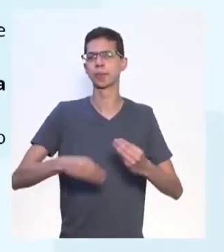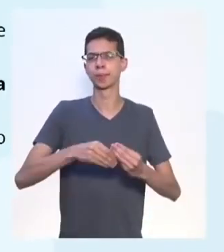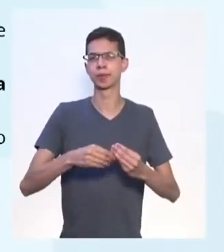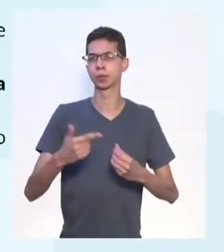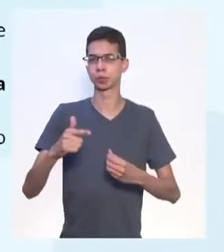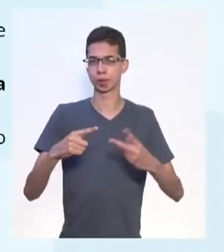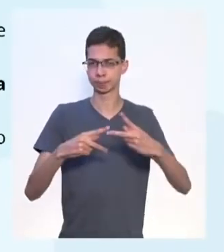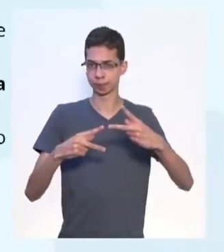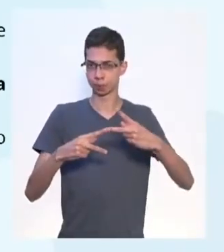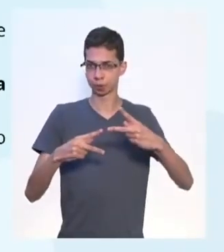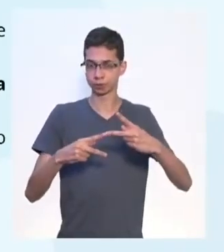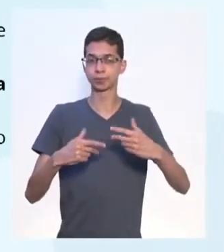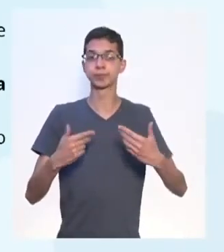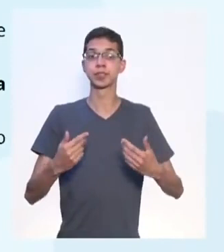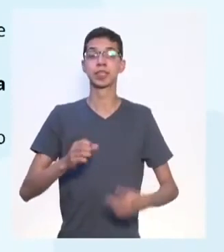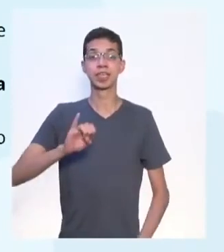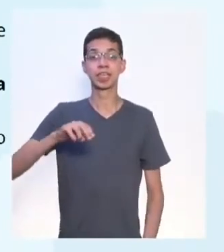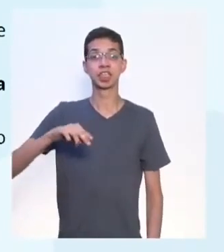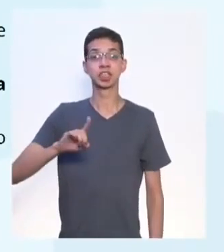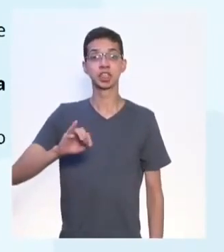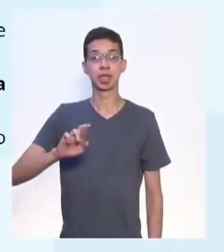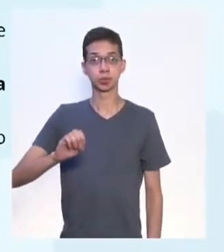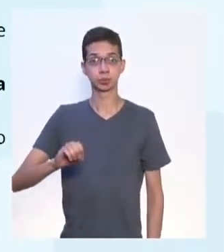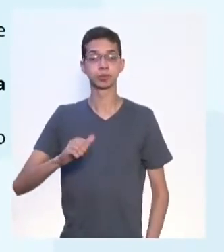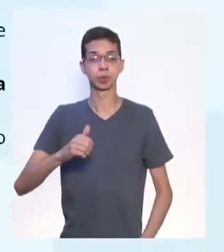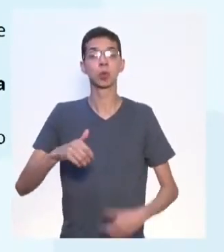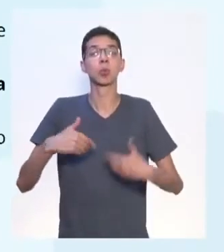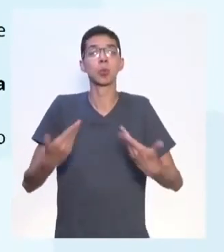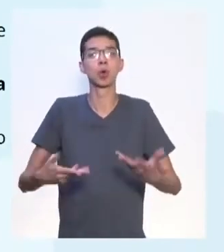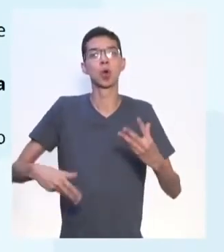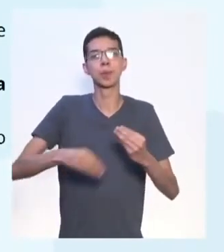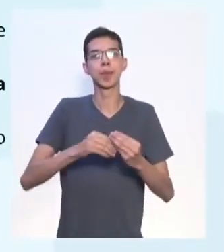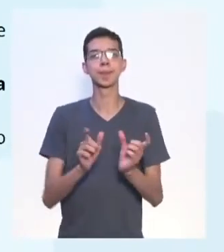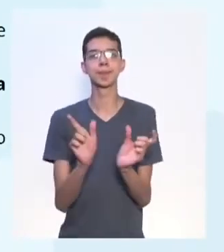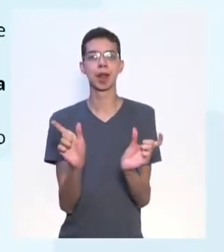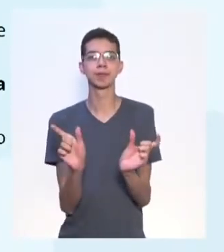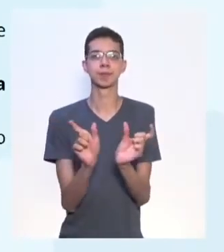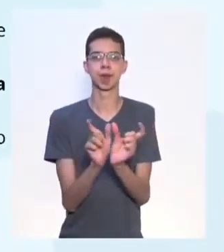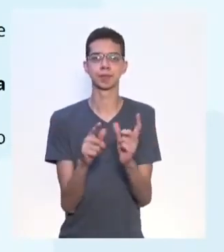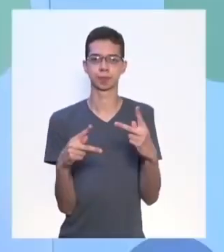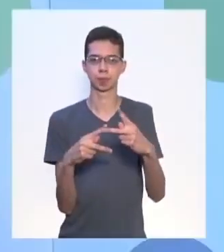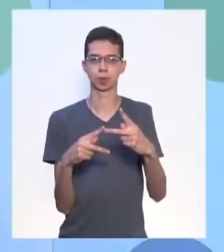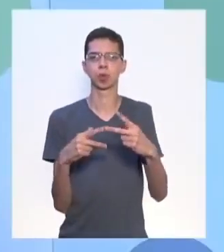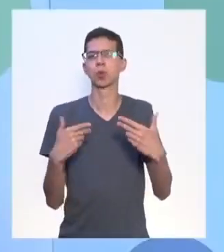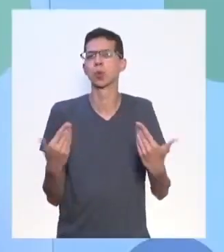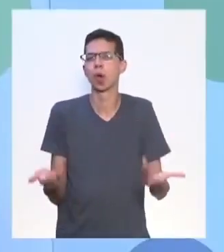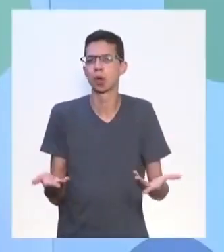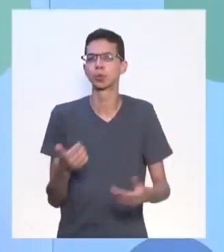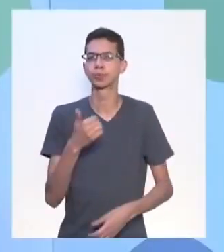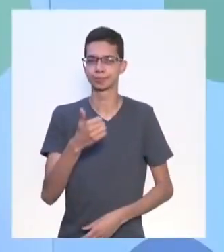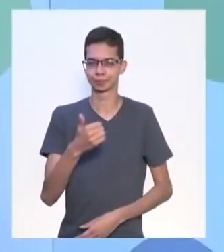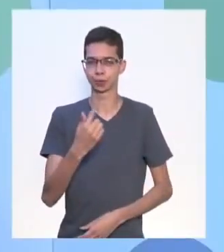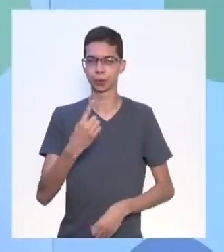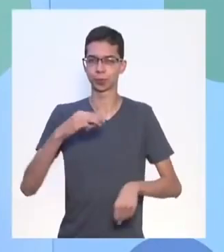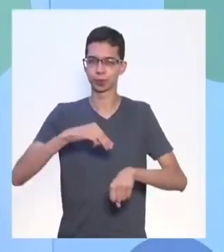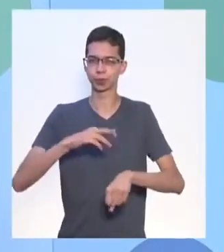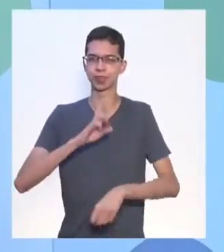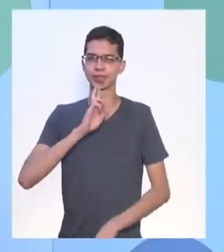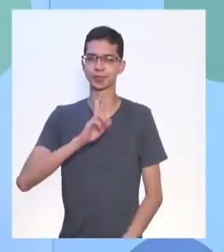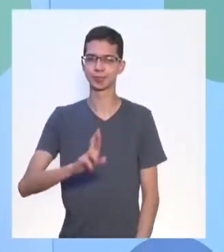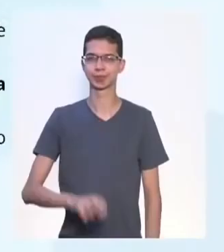o complemento com a preposição, tá? Eu tenho 3 minutos ainda de aula, vamos dar 1 minutinho para vocês fazerem e dar a resposta para a